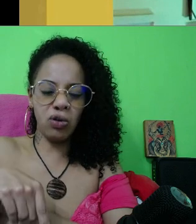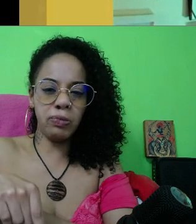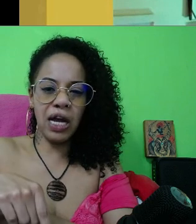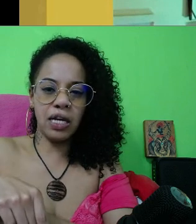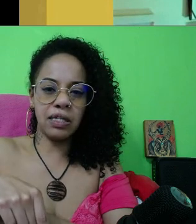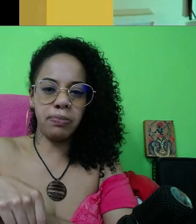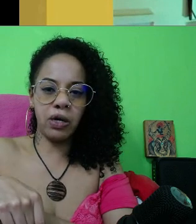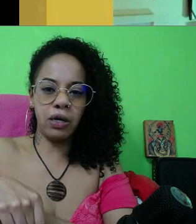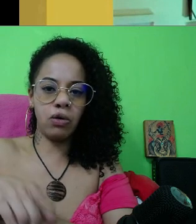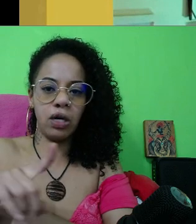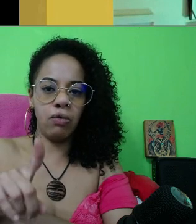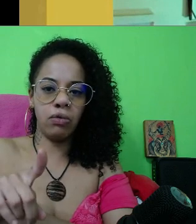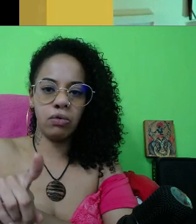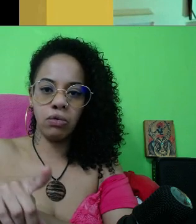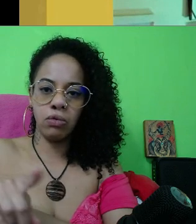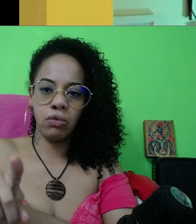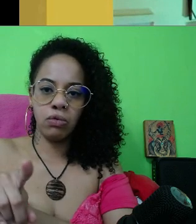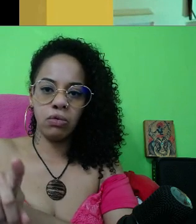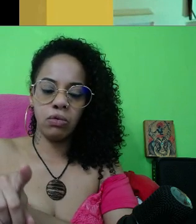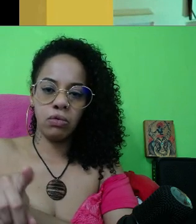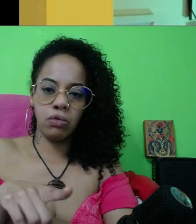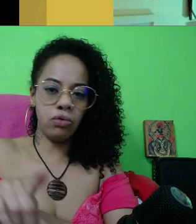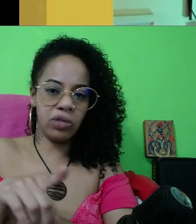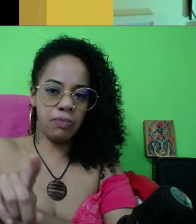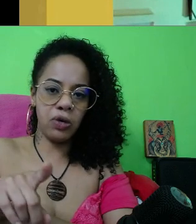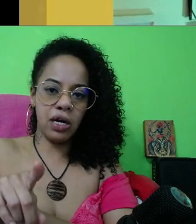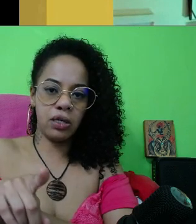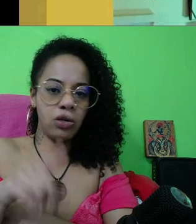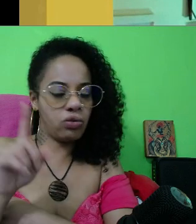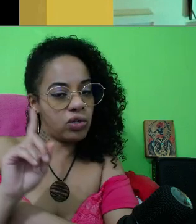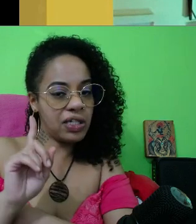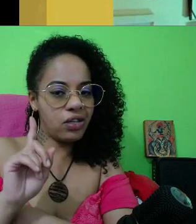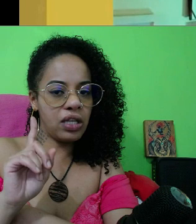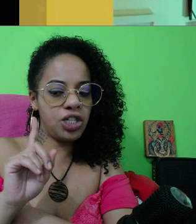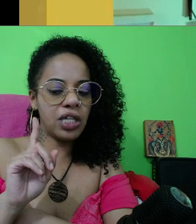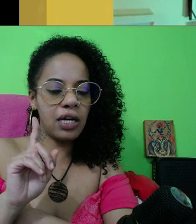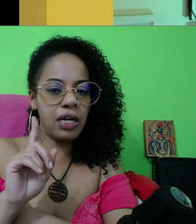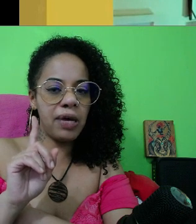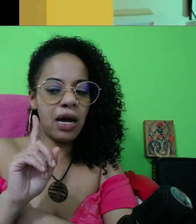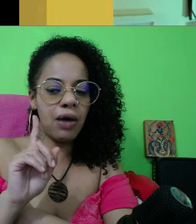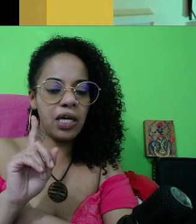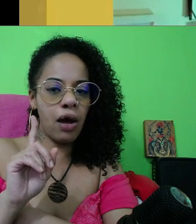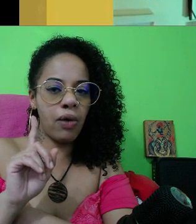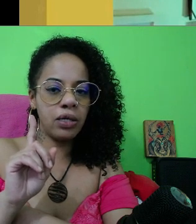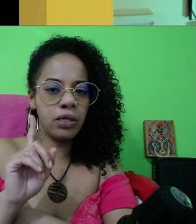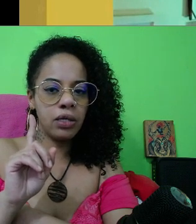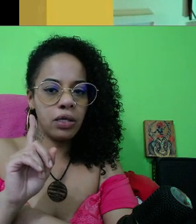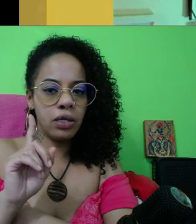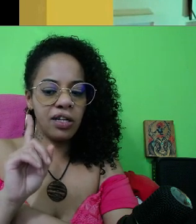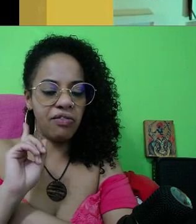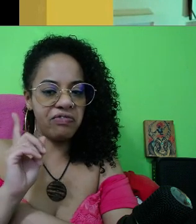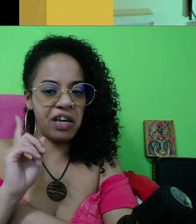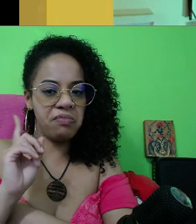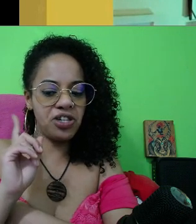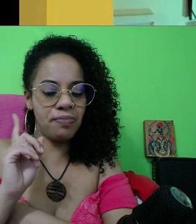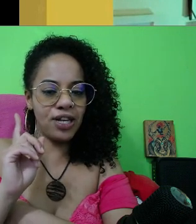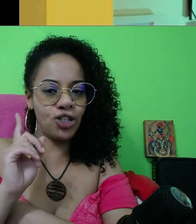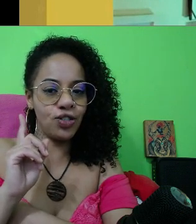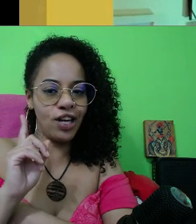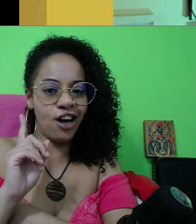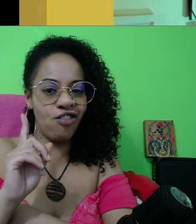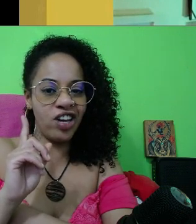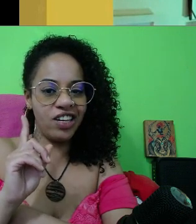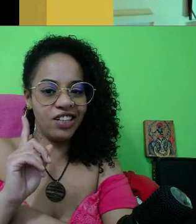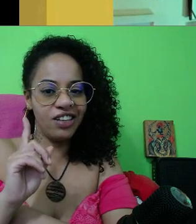inclui mulher essa ou não não tem mulher e eu não tô sendo identificar e Liberal aqui não hein não veio